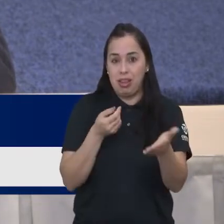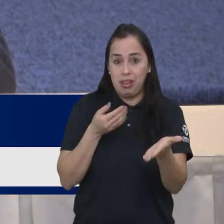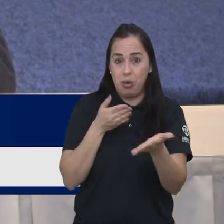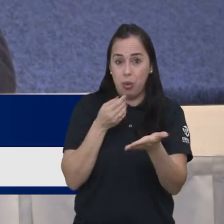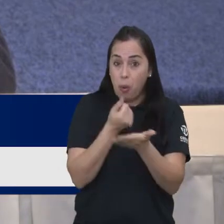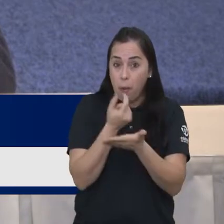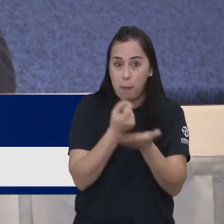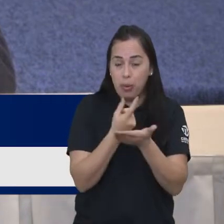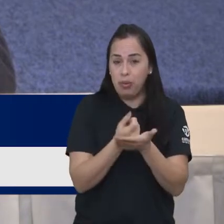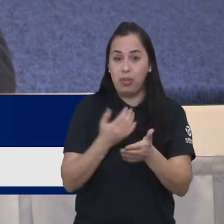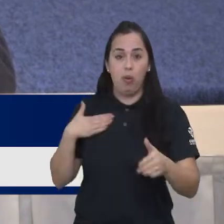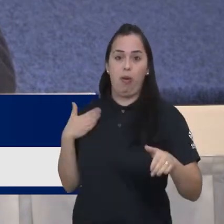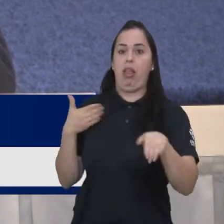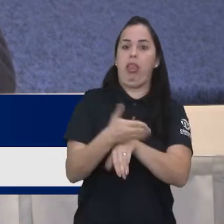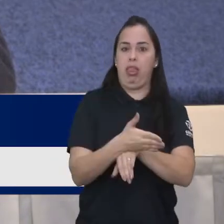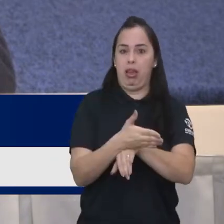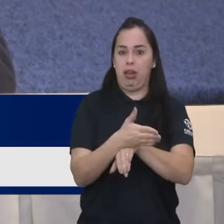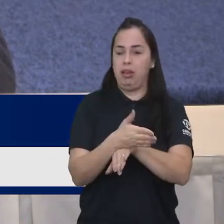ser inserido na cidade.